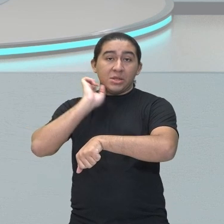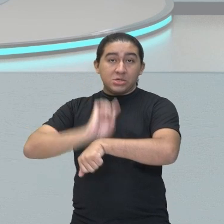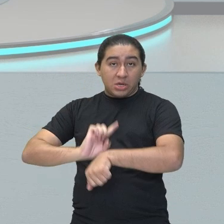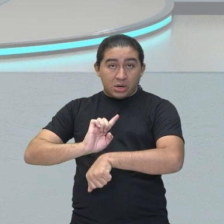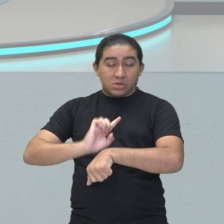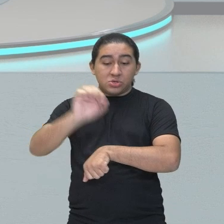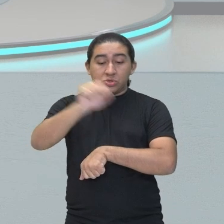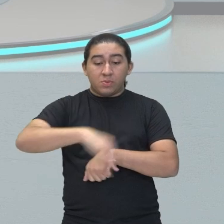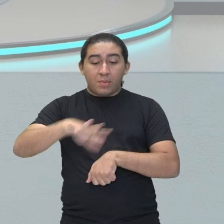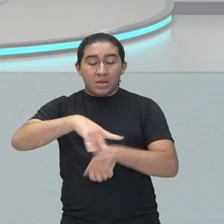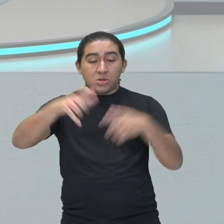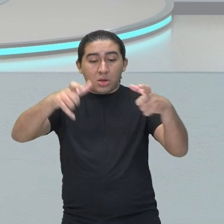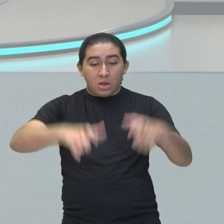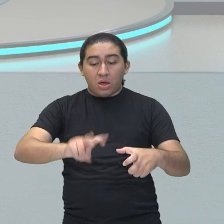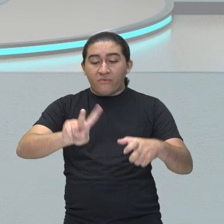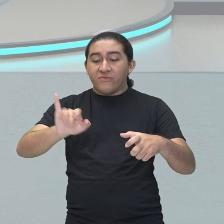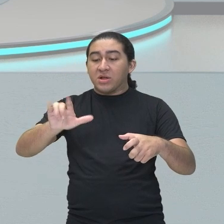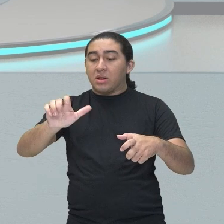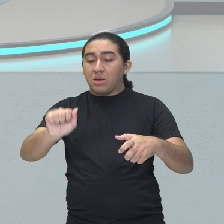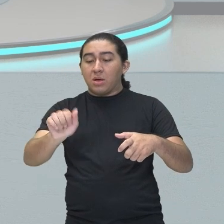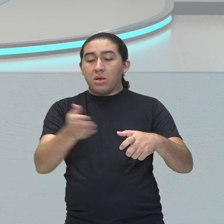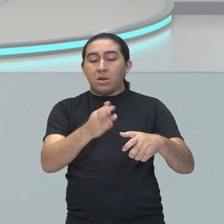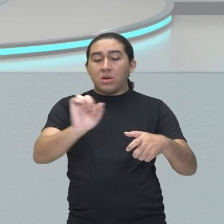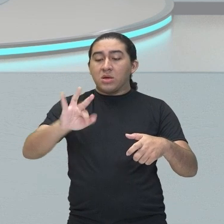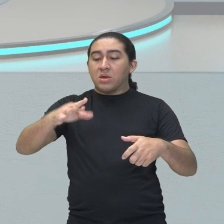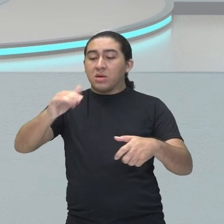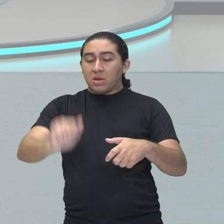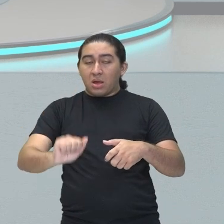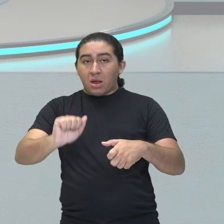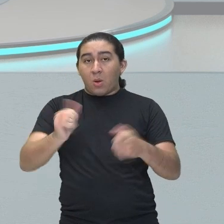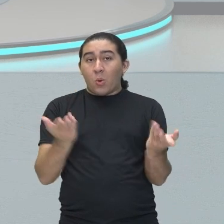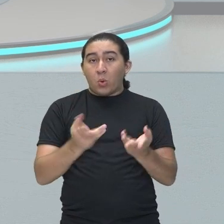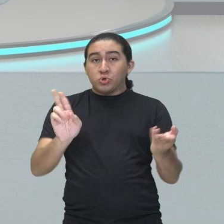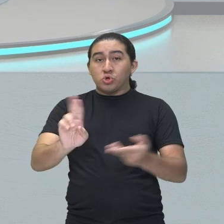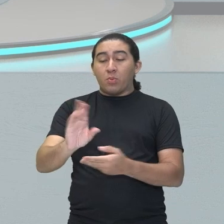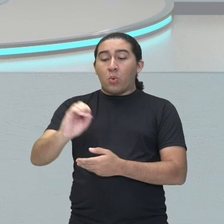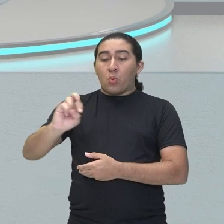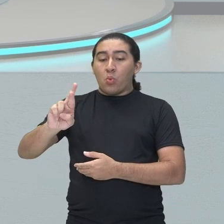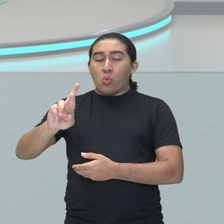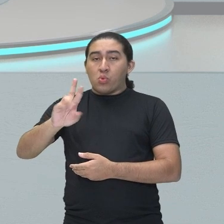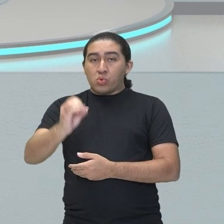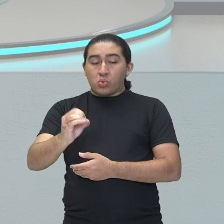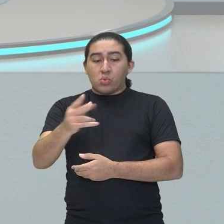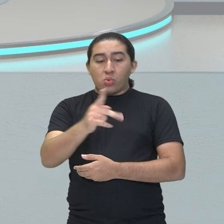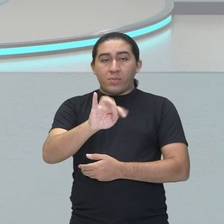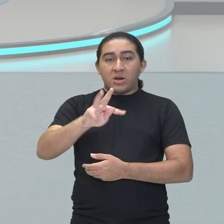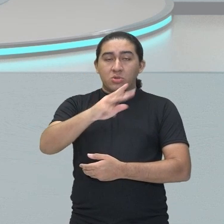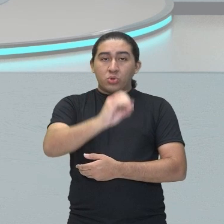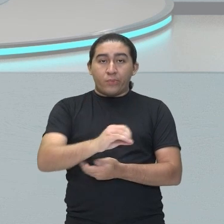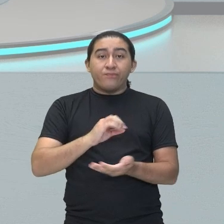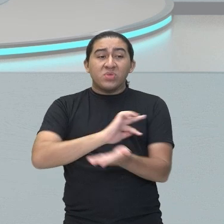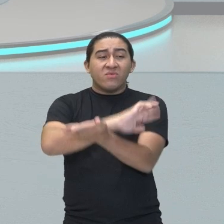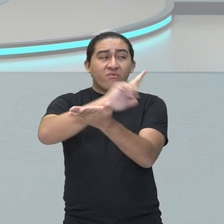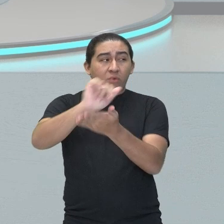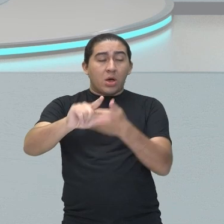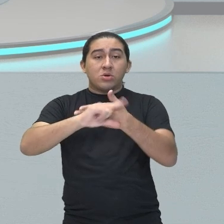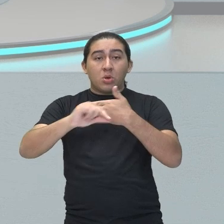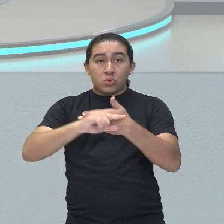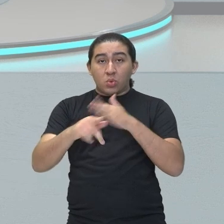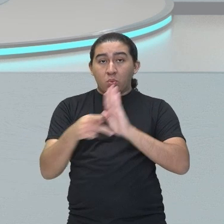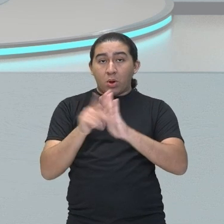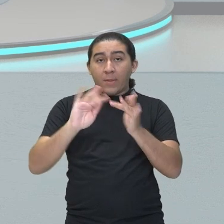Vila Rica, onde hoje fica Ouro Preto. Vários dos principais autores